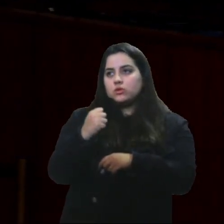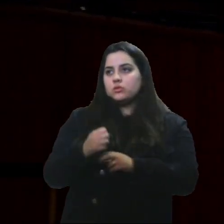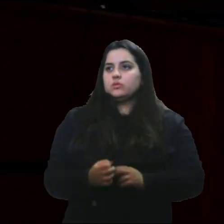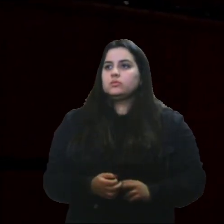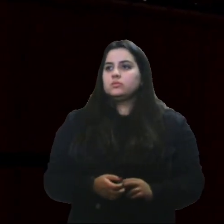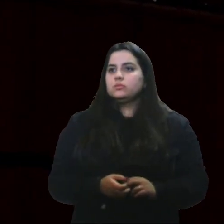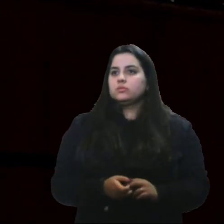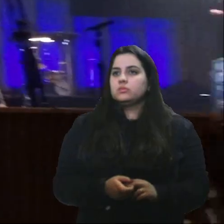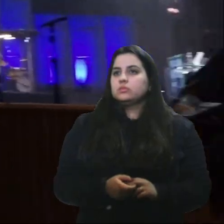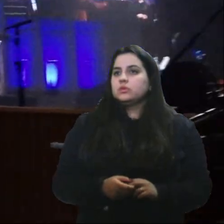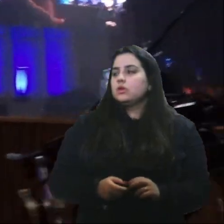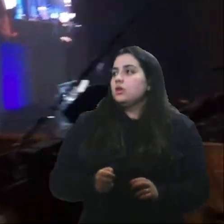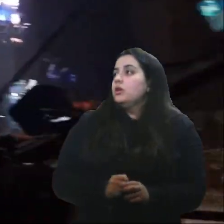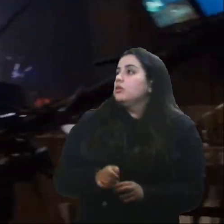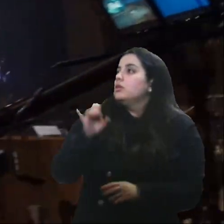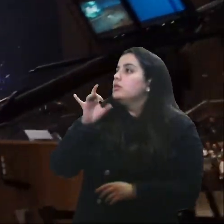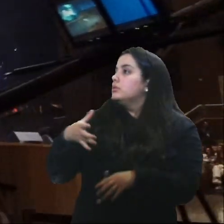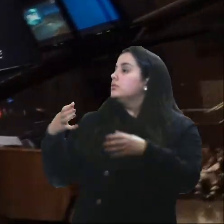Só a equipe estava aqui.